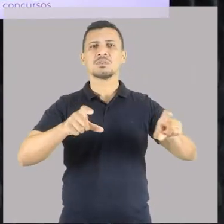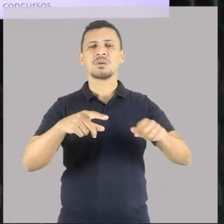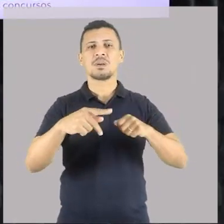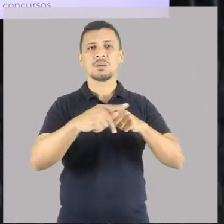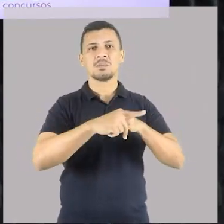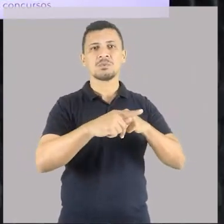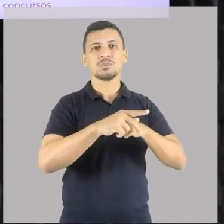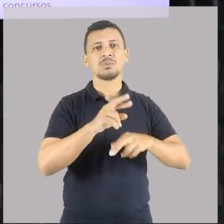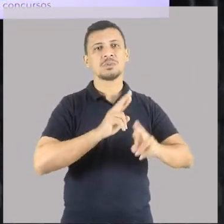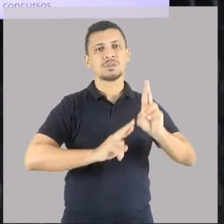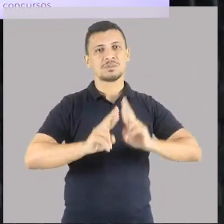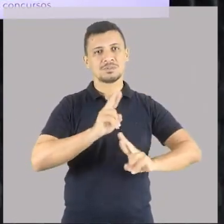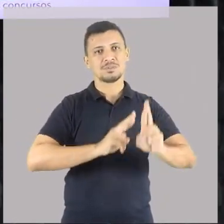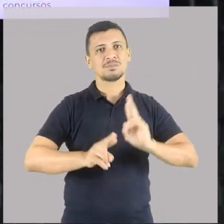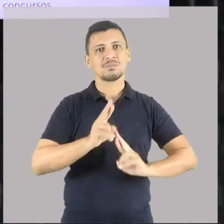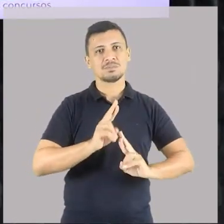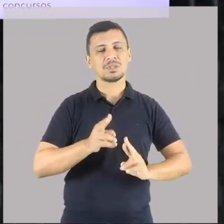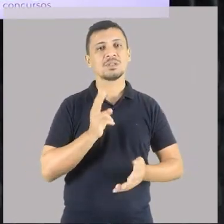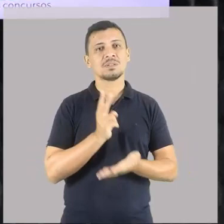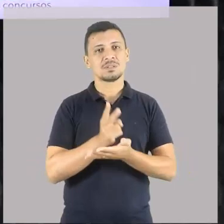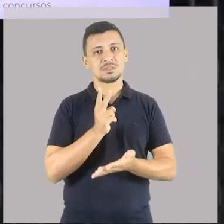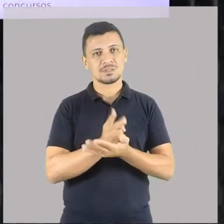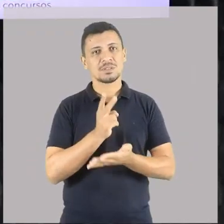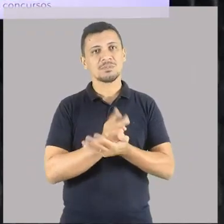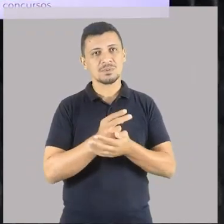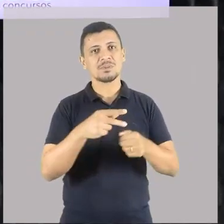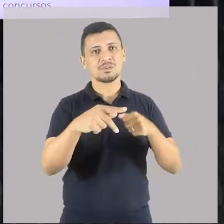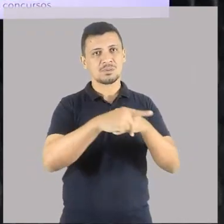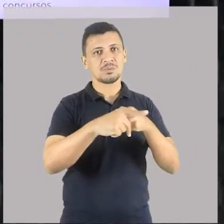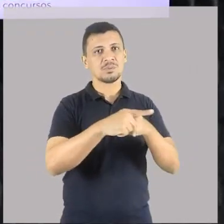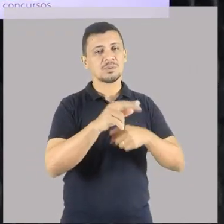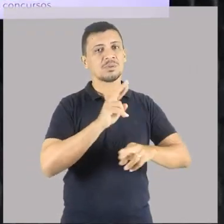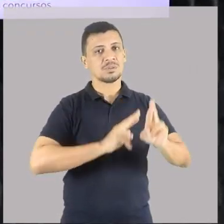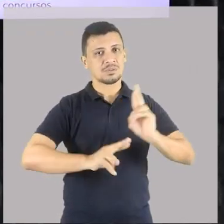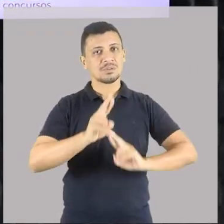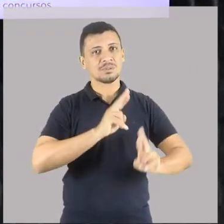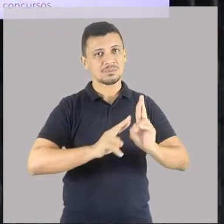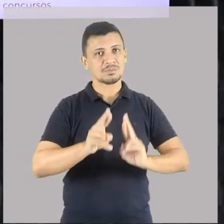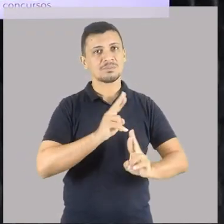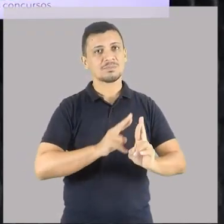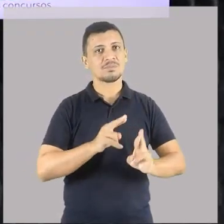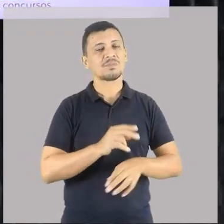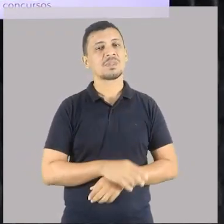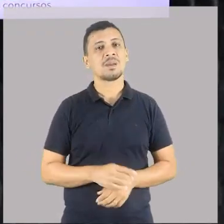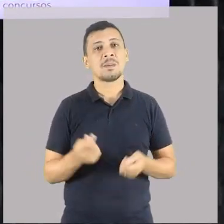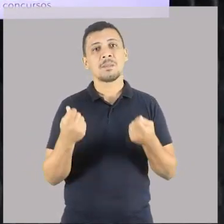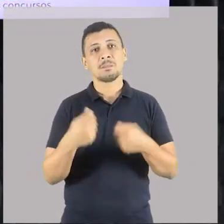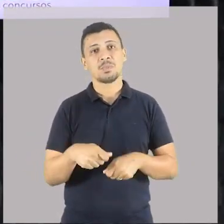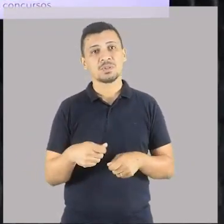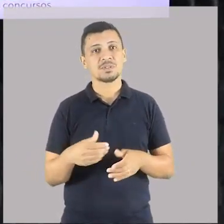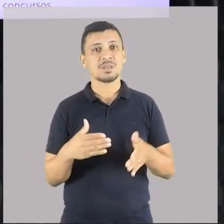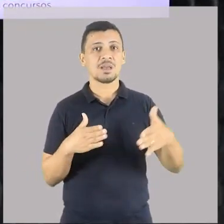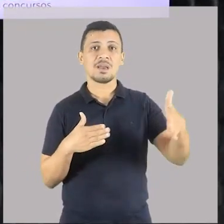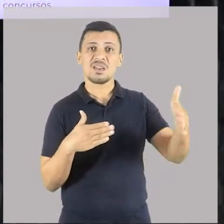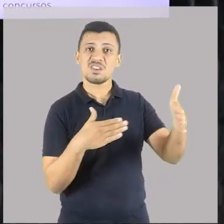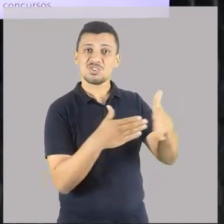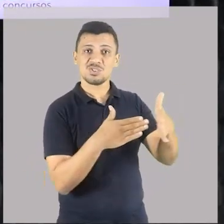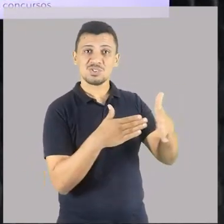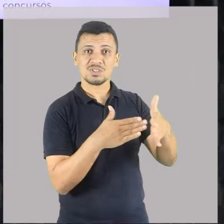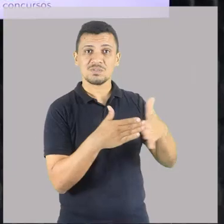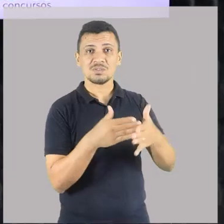pronome relativo. Sempre que tiver um pronome relativo, a oração é adjetiva e ela pode ser restritiva se vier